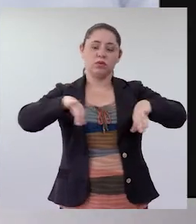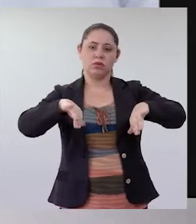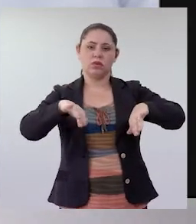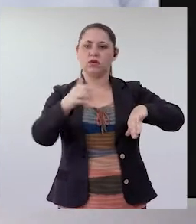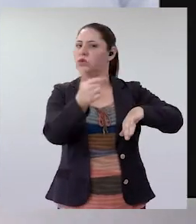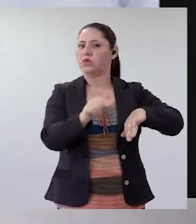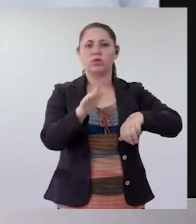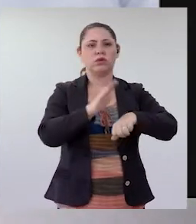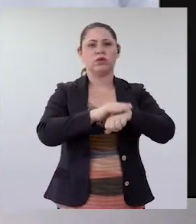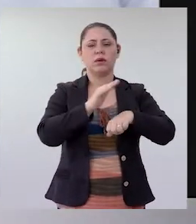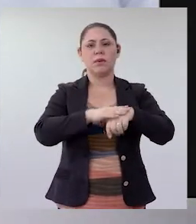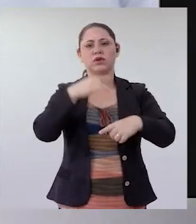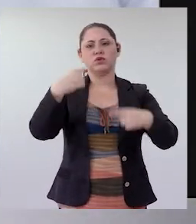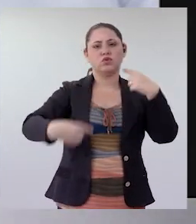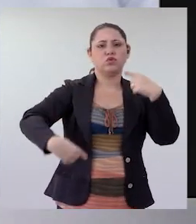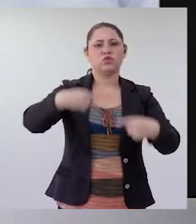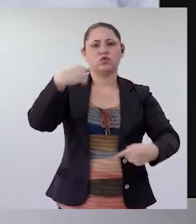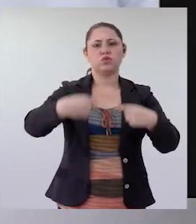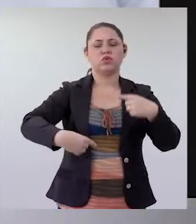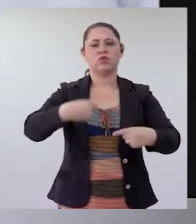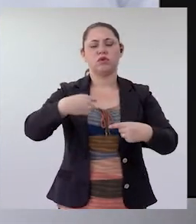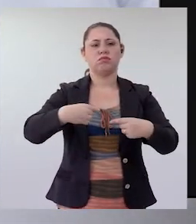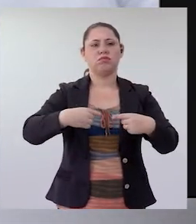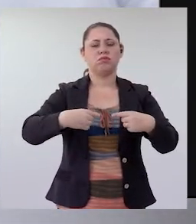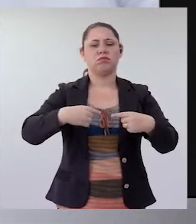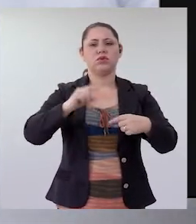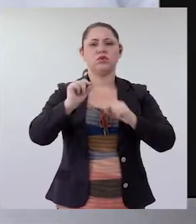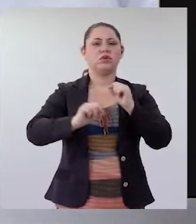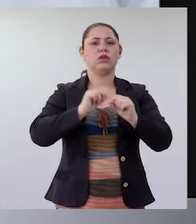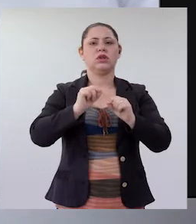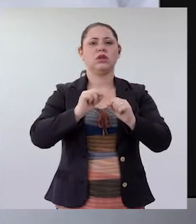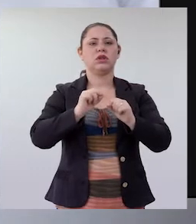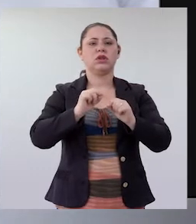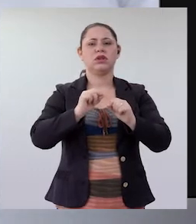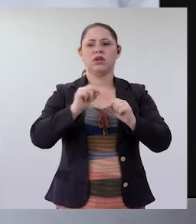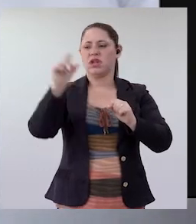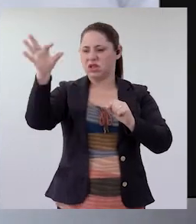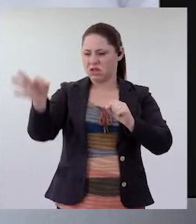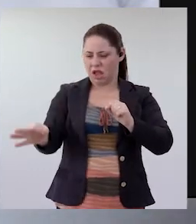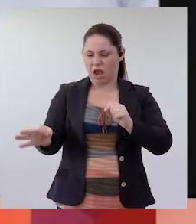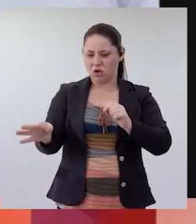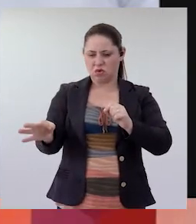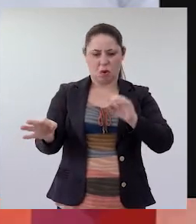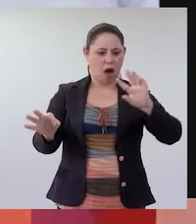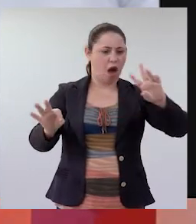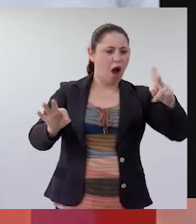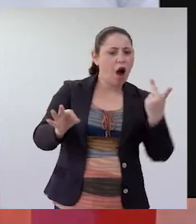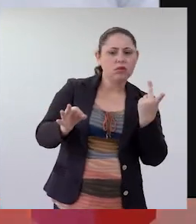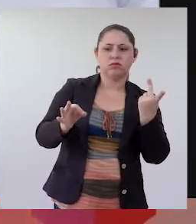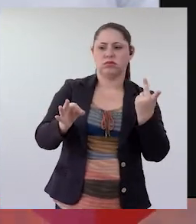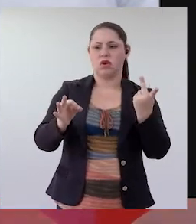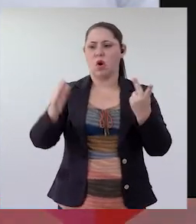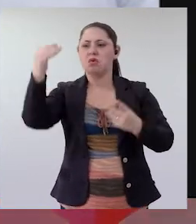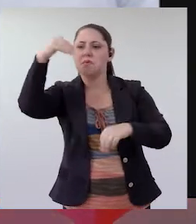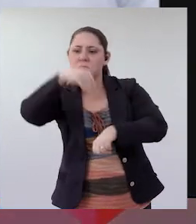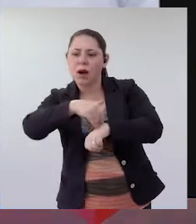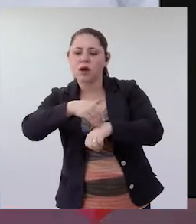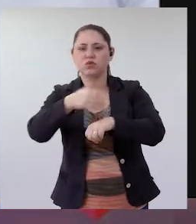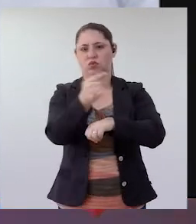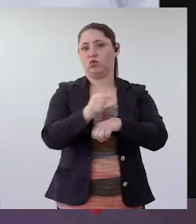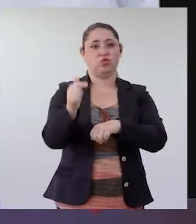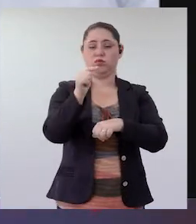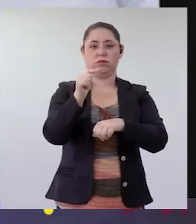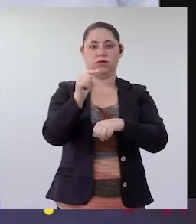e não há mais a discussão no divórcio, né, de quem está certo, quem está errado, se tem alguém culpado.